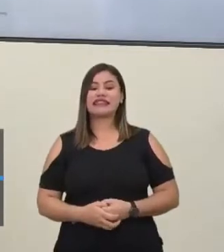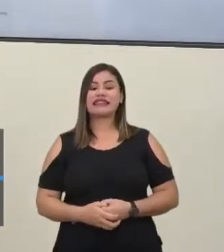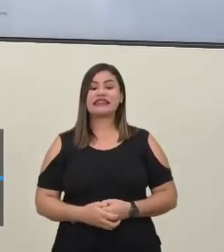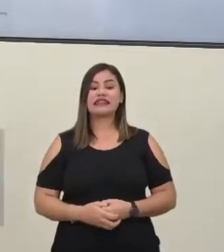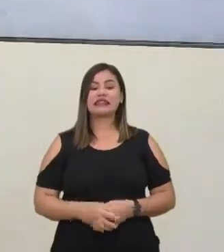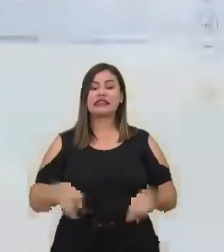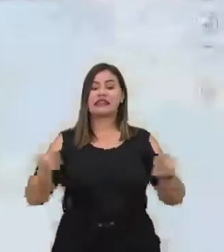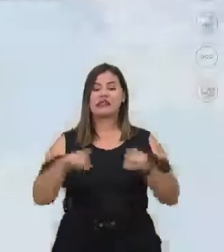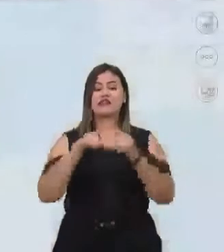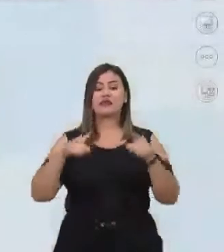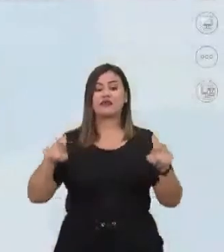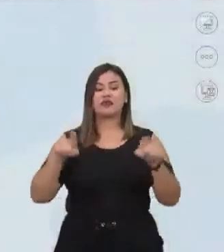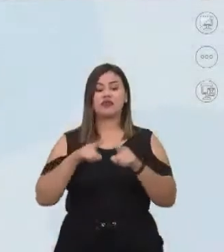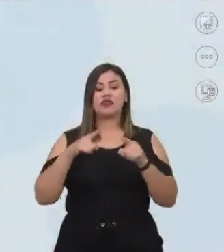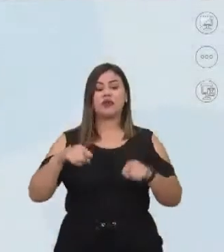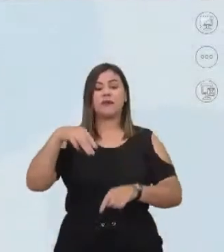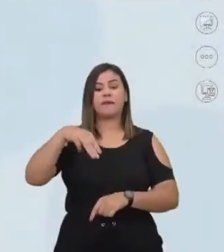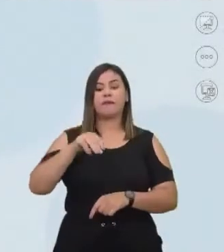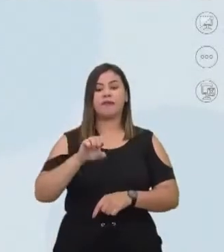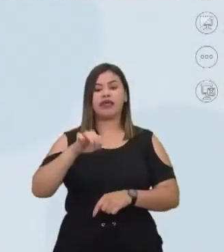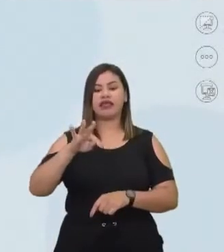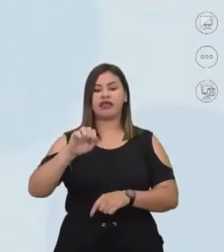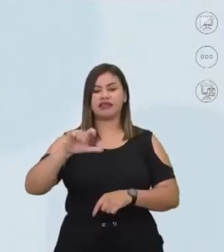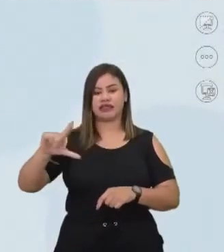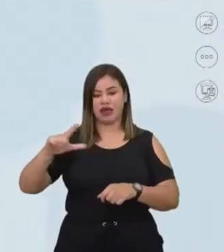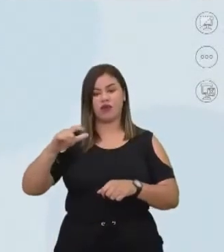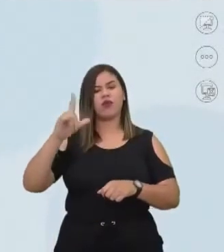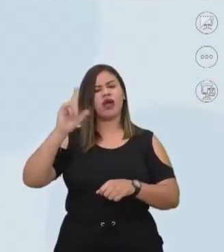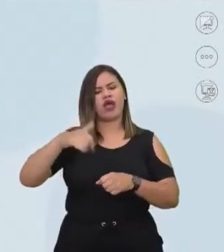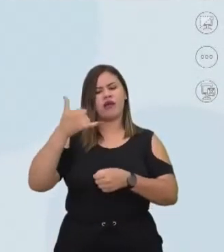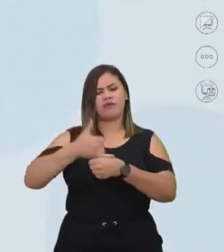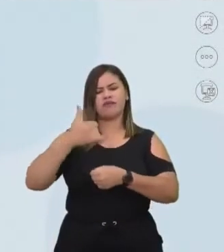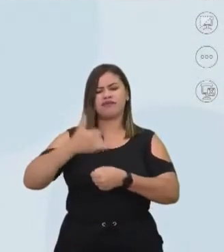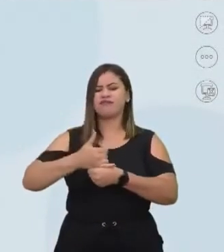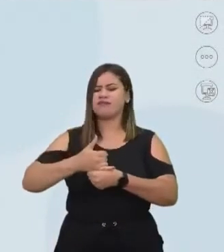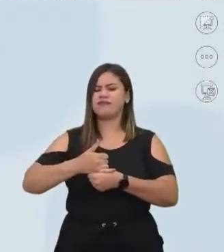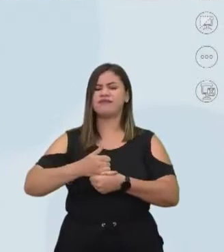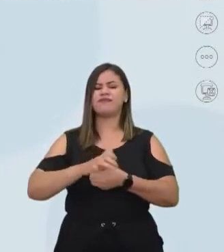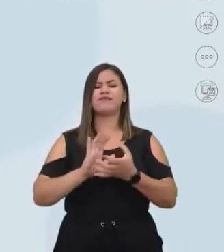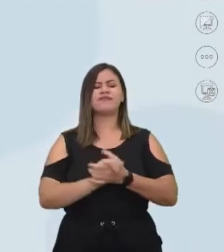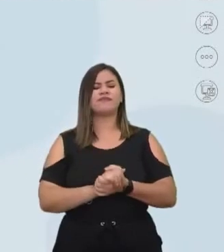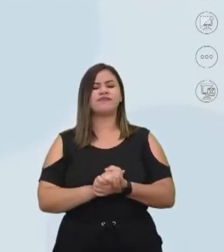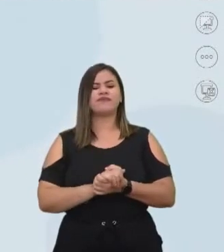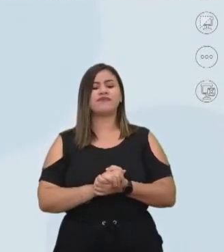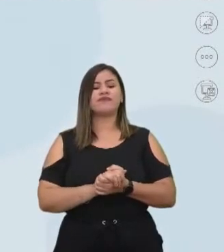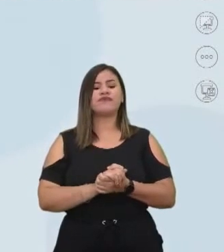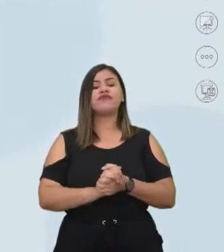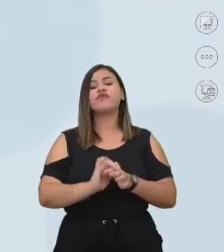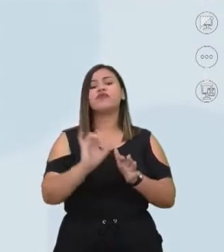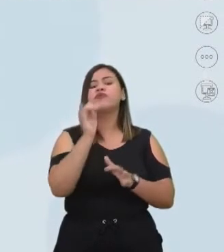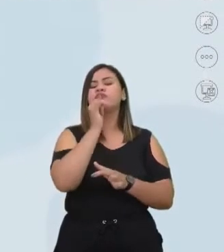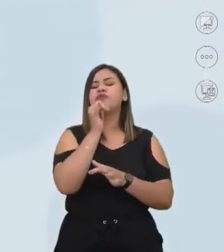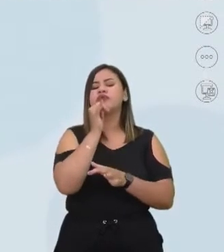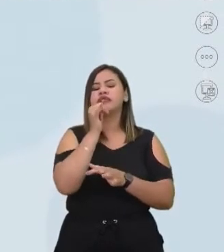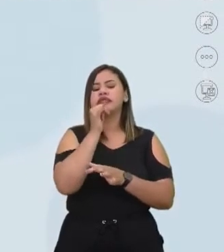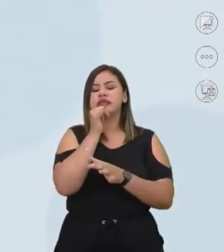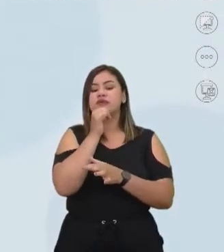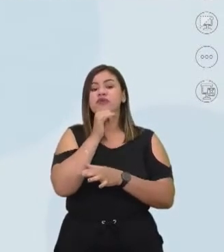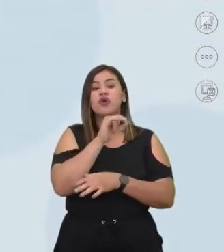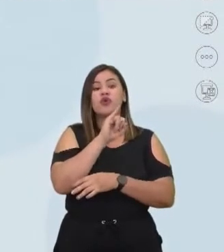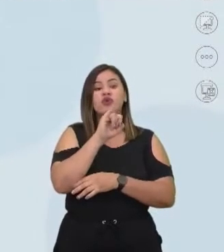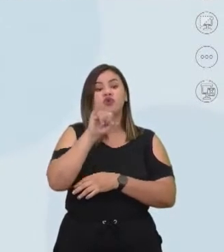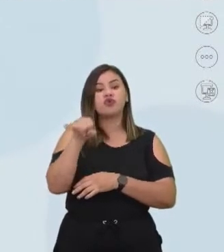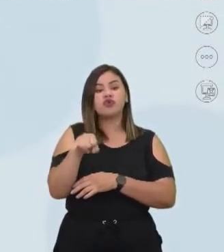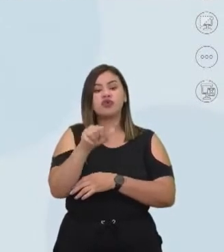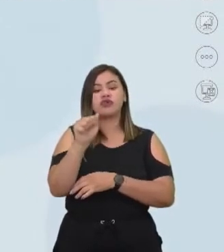Músicos de metais, né, gente? O músico de metal, que a gente fala, é um músico de metal, né? Então, geralmente na música popular, né, especialmente no jazz